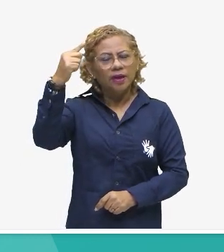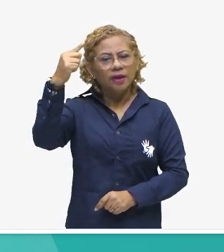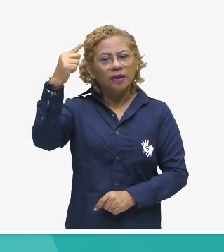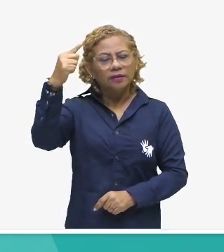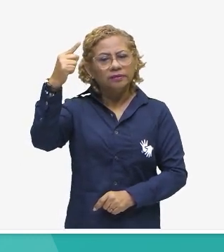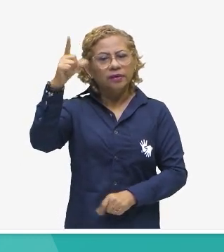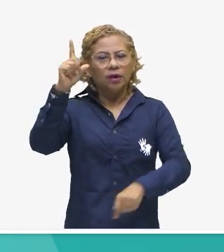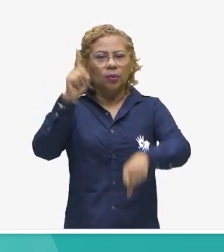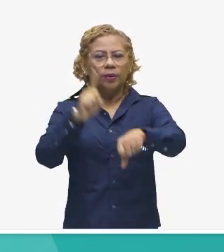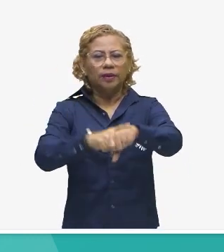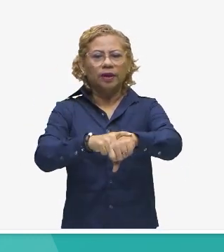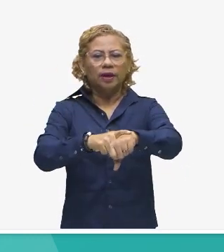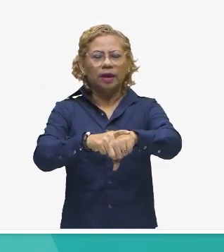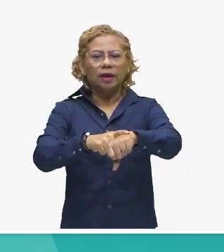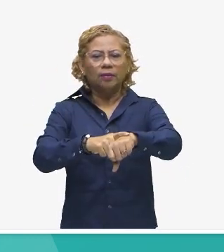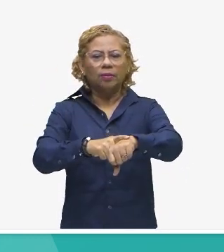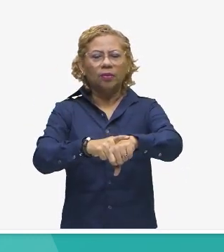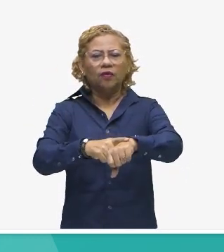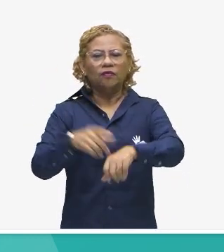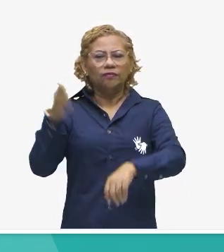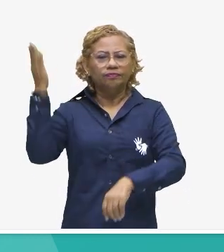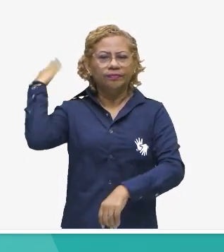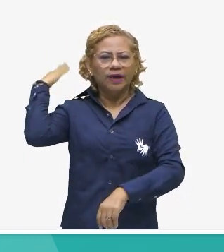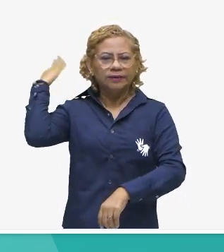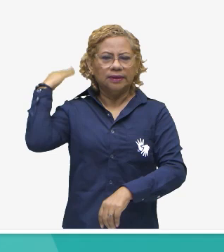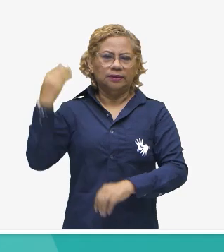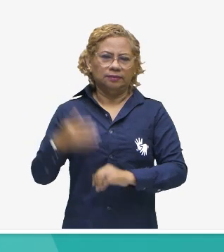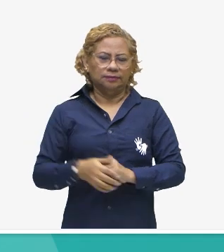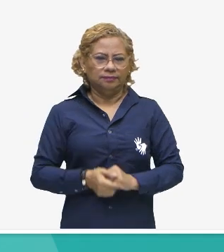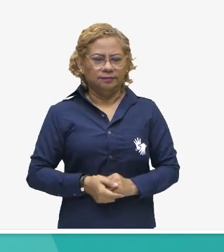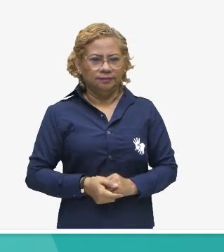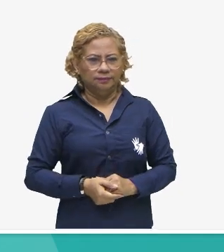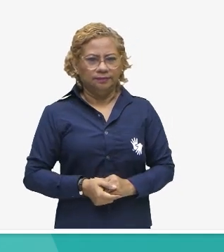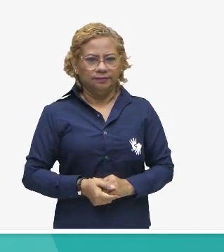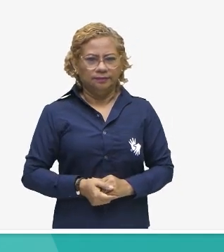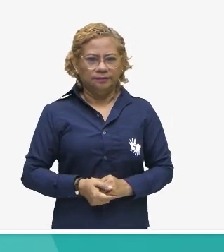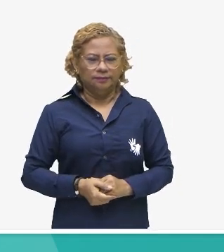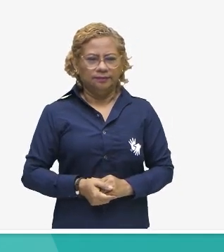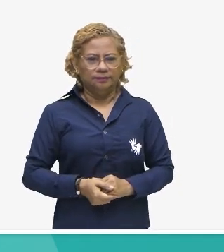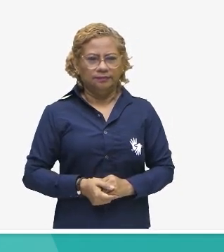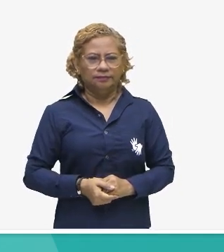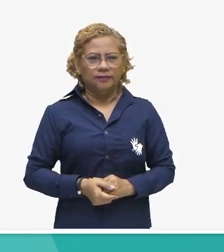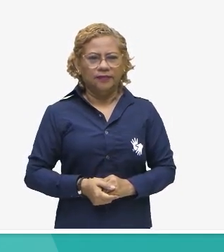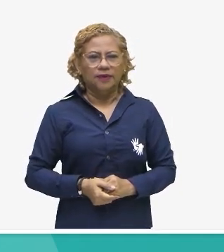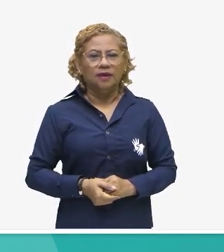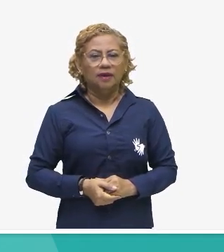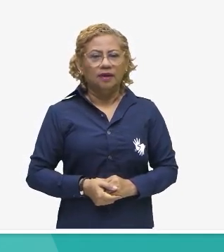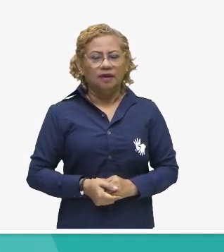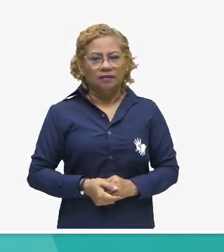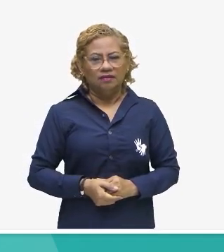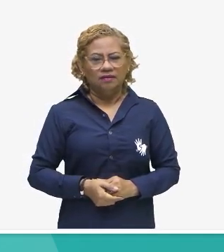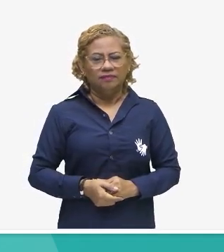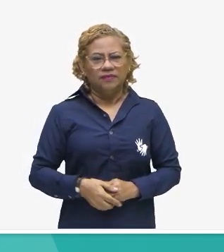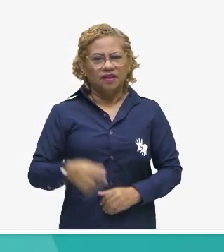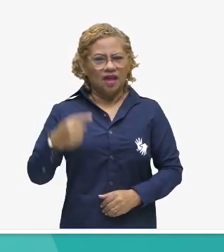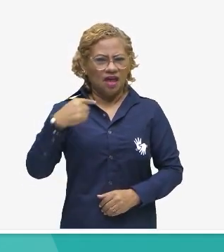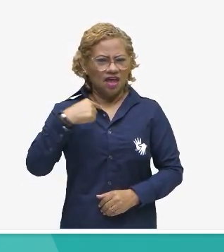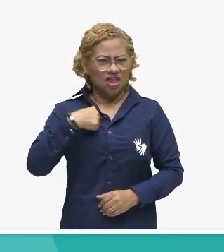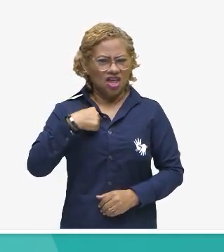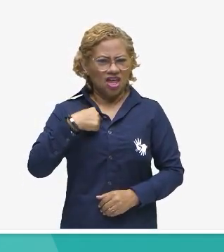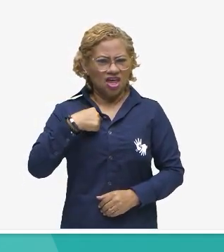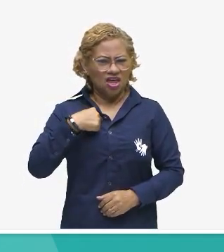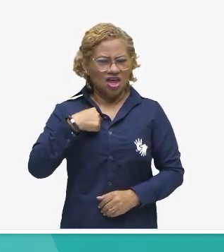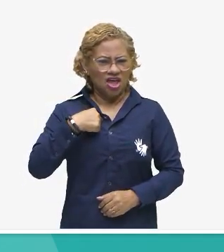é passado. Agora, eu faço de tudo para você gostar de mim,